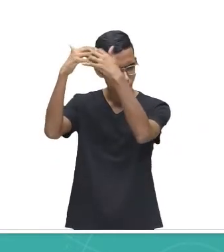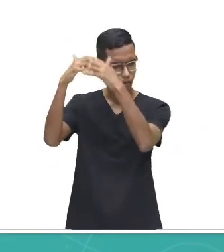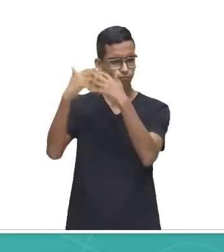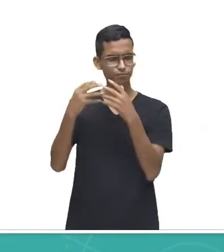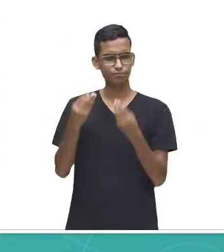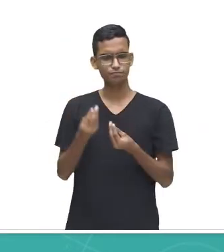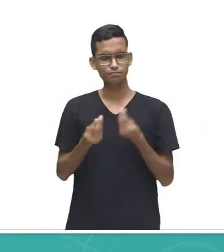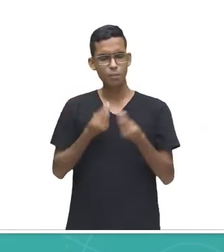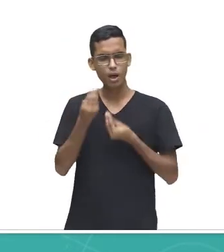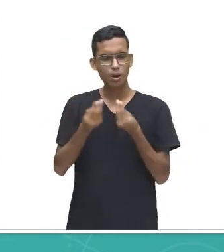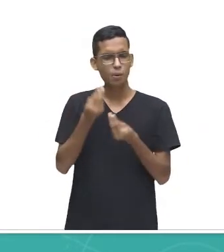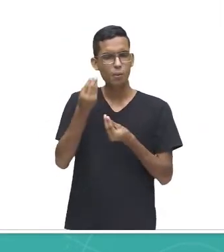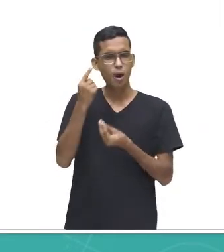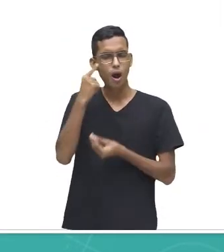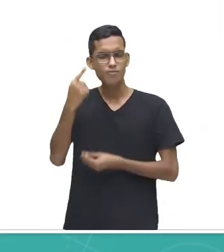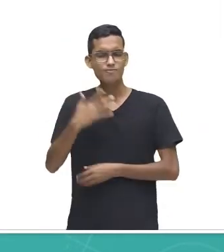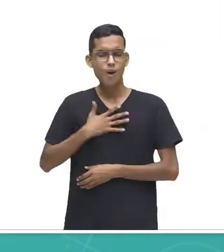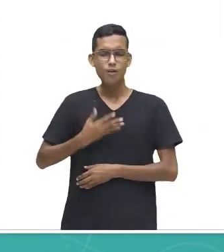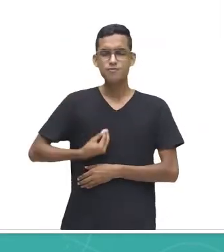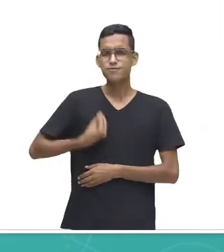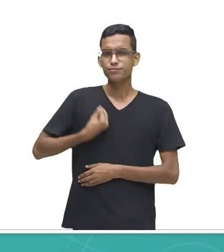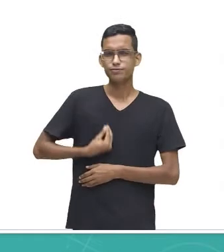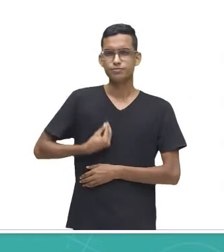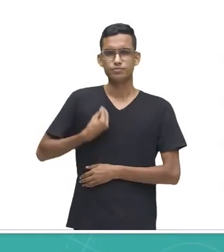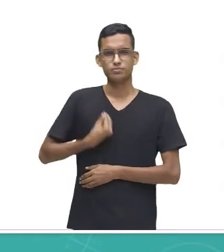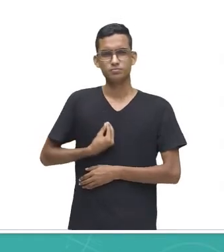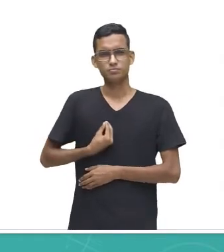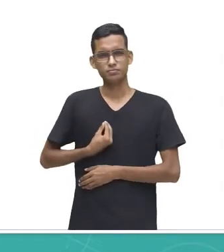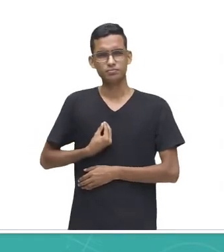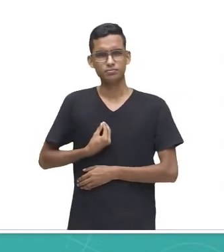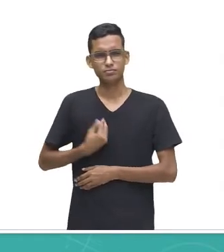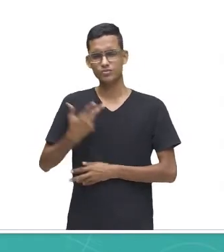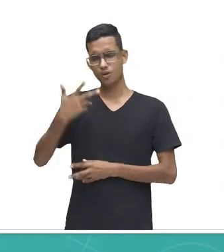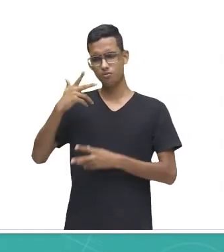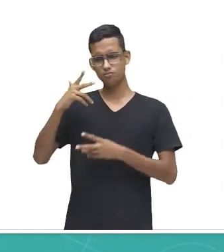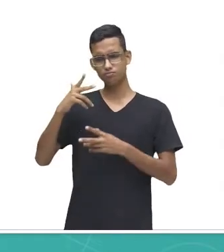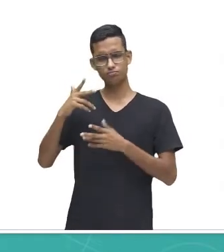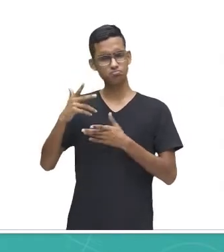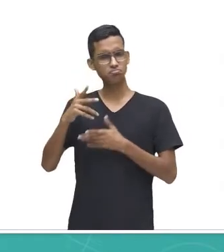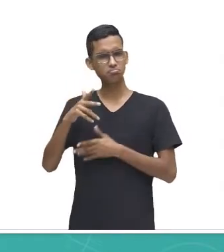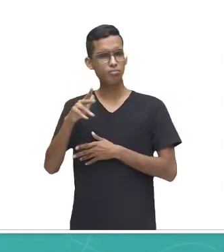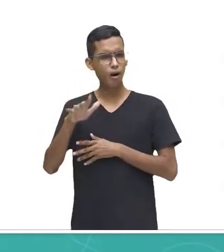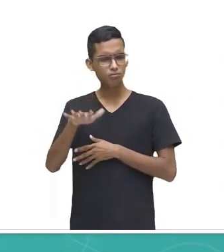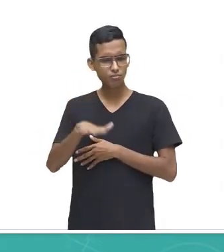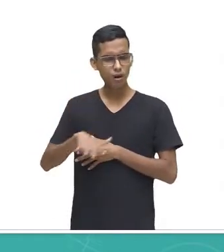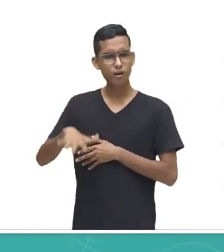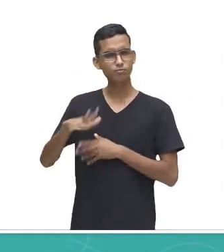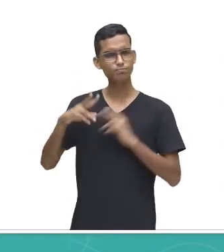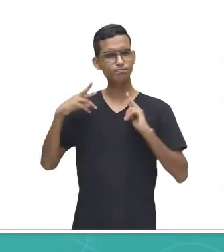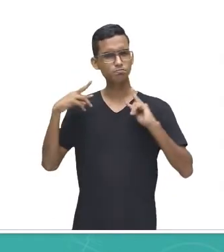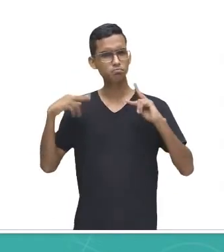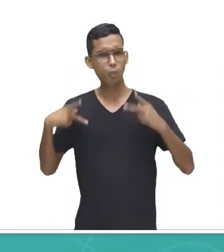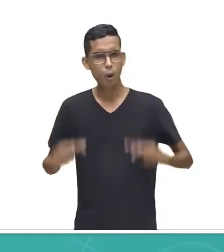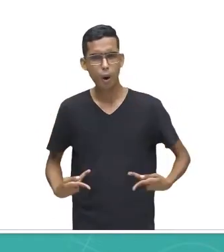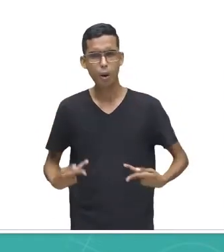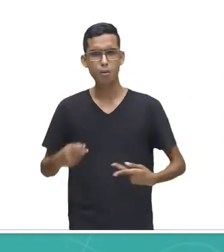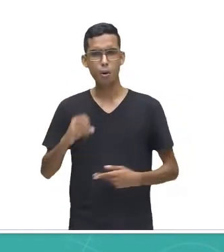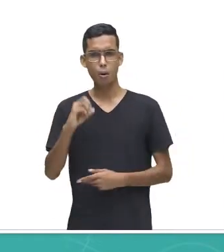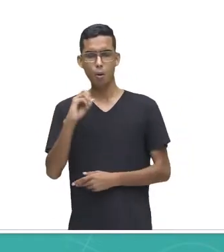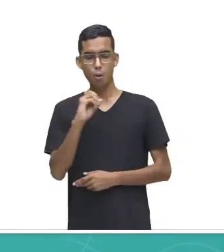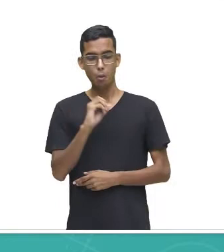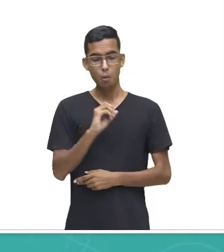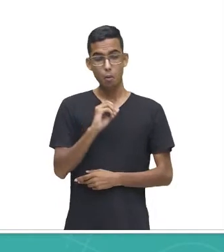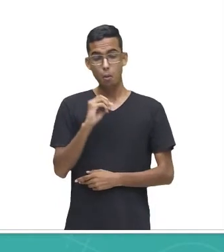a vida. Tanto a humanidade quanto as religiões, ao